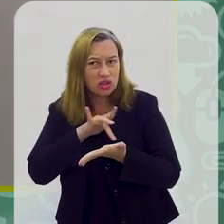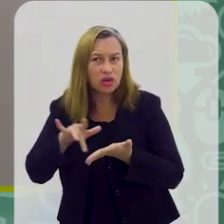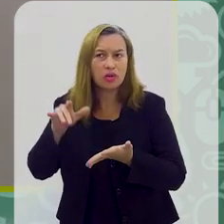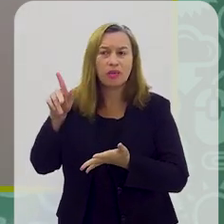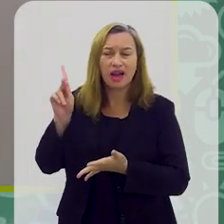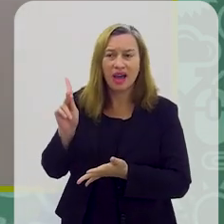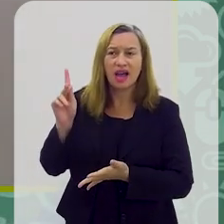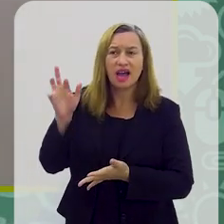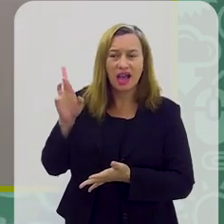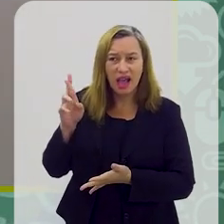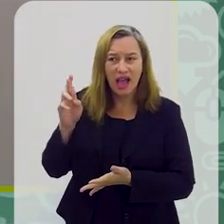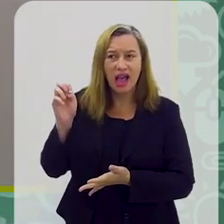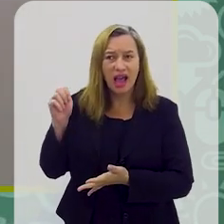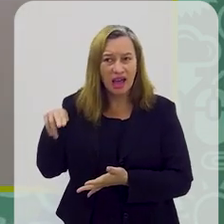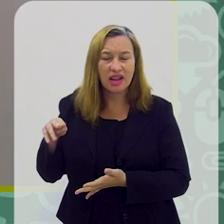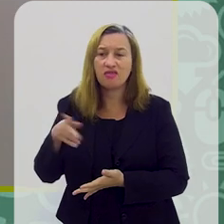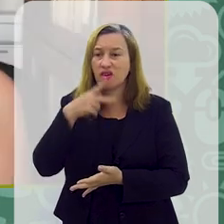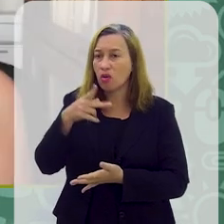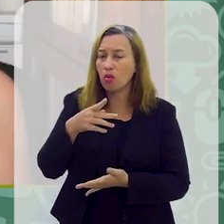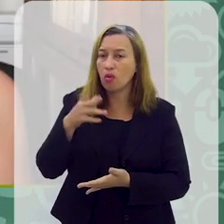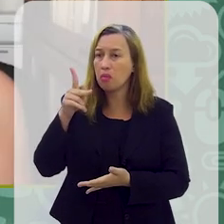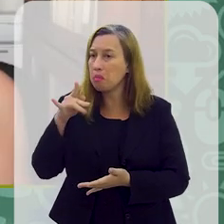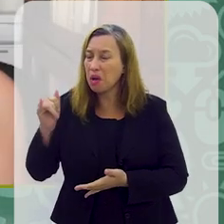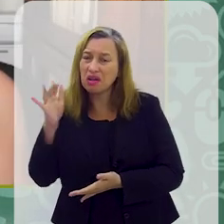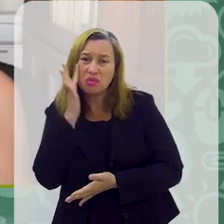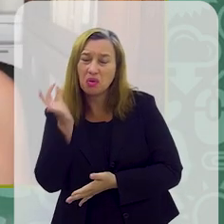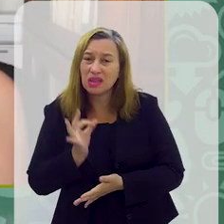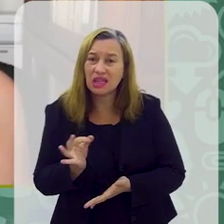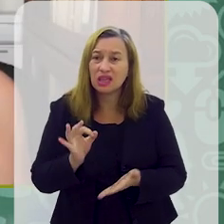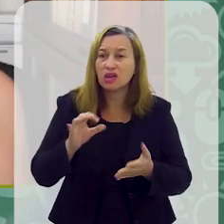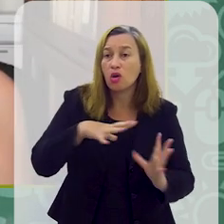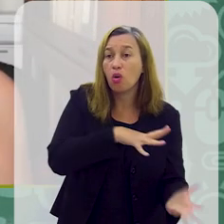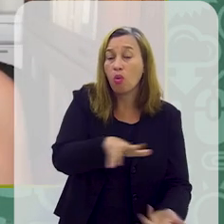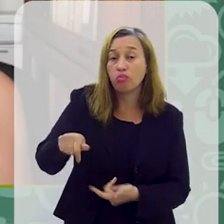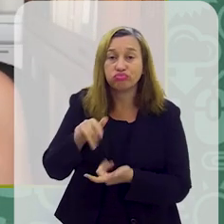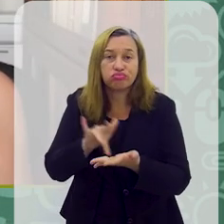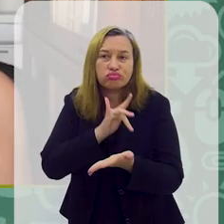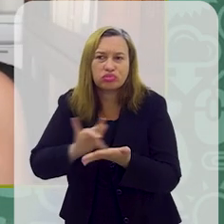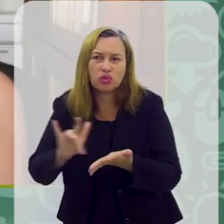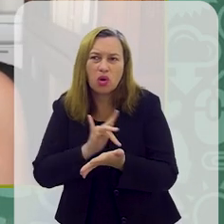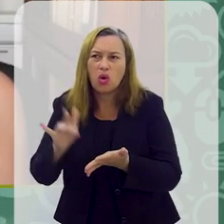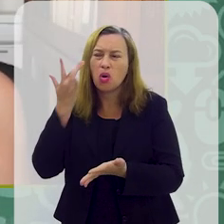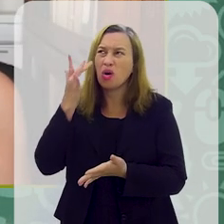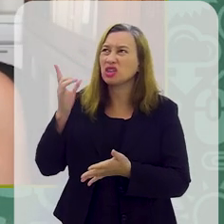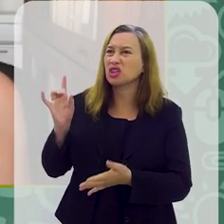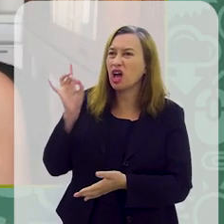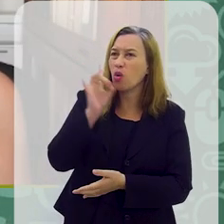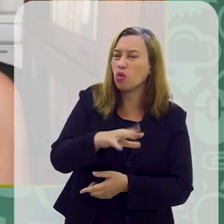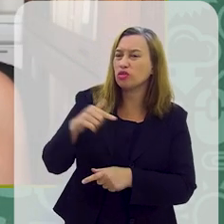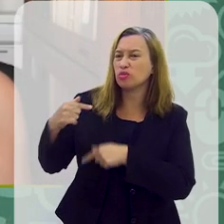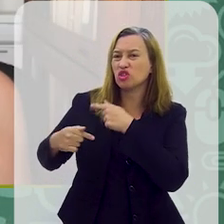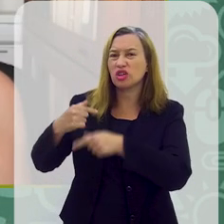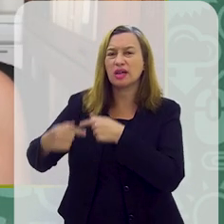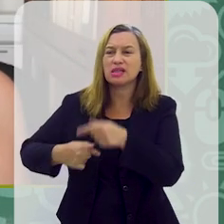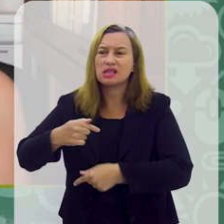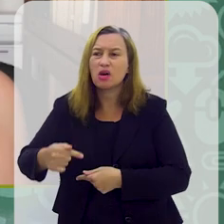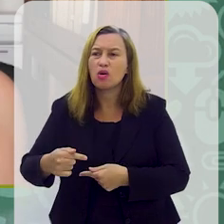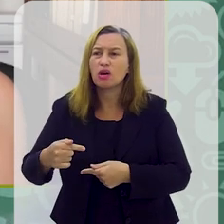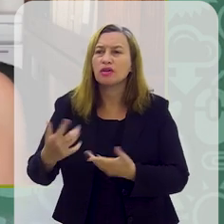né, como a Karen bem falou. Os pais não entendem esse mundo digital, até porque eu acho que a gente está nas últimas